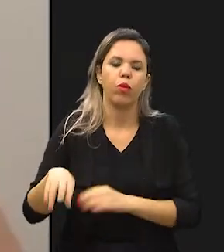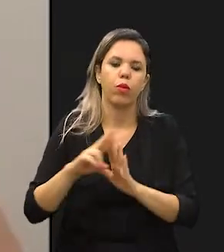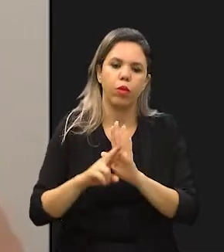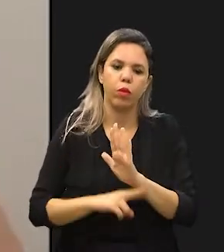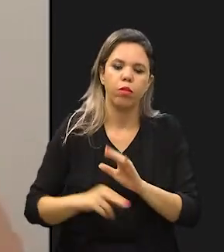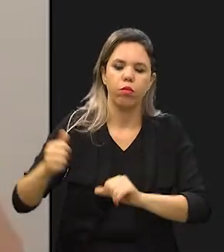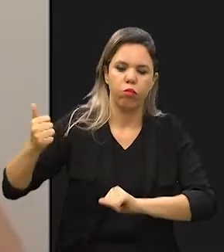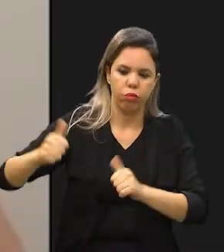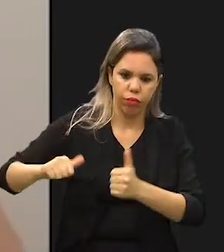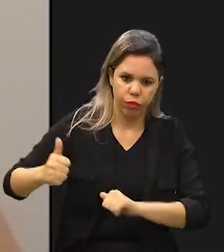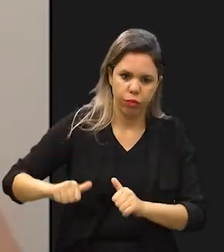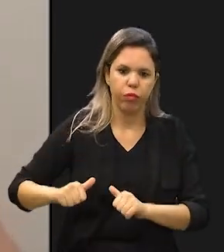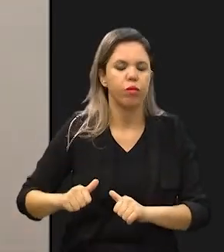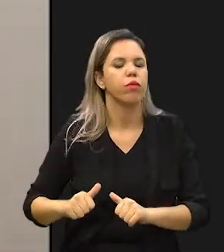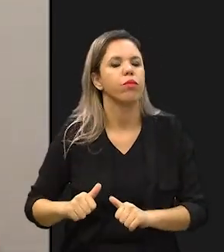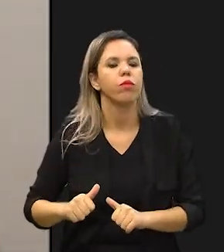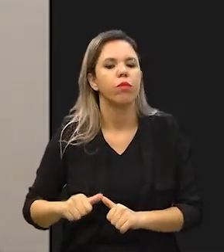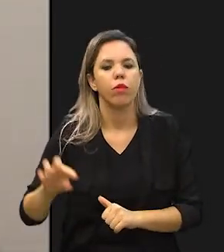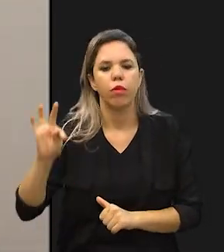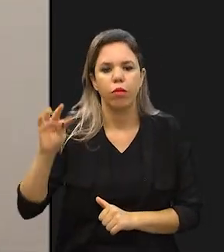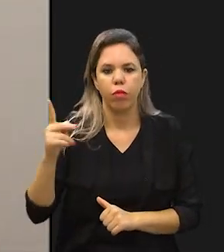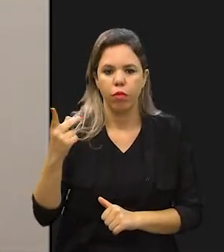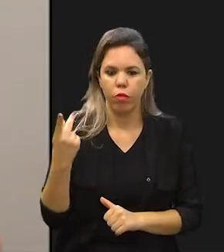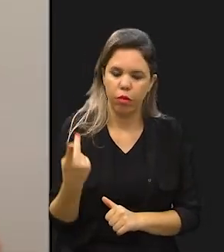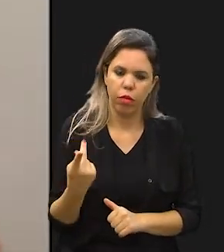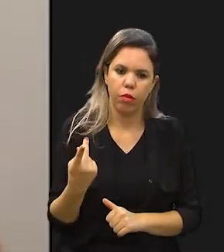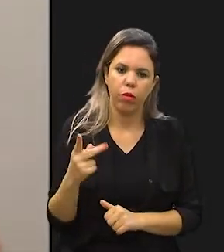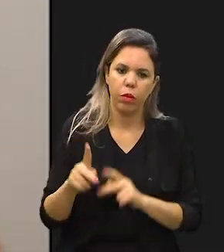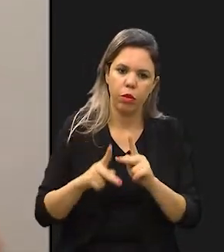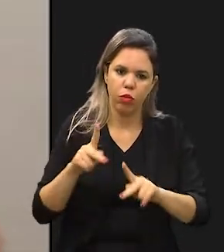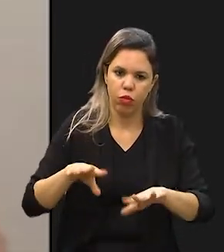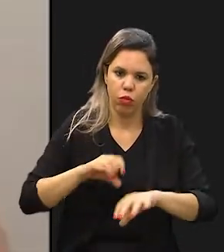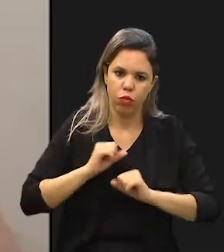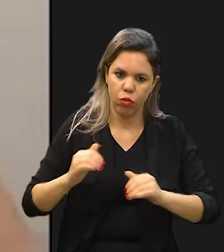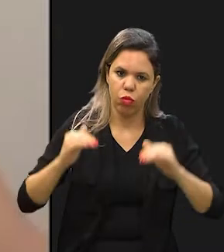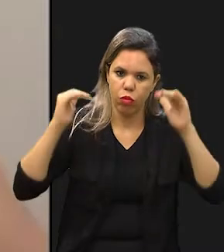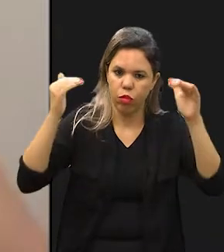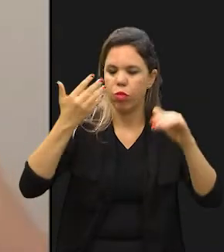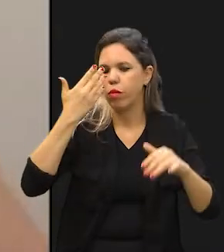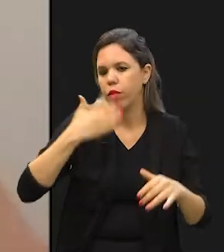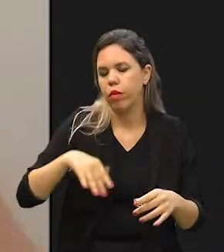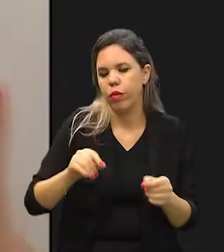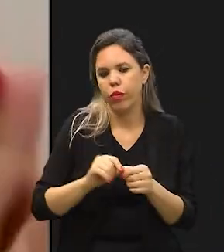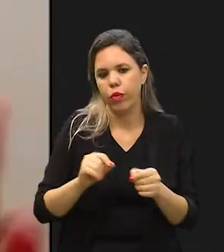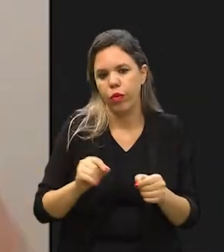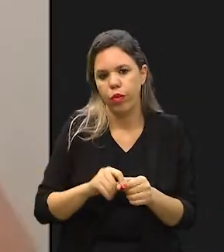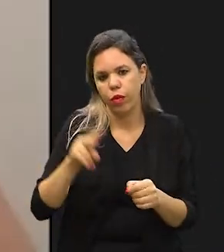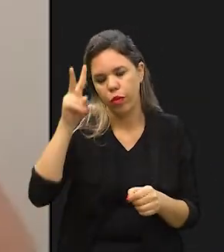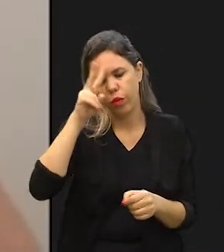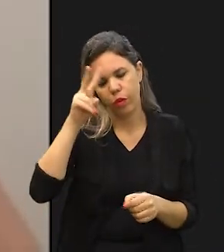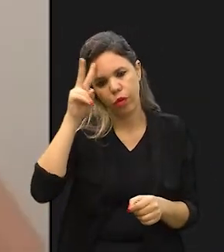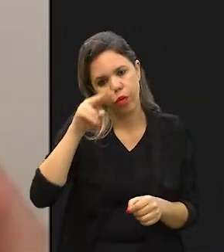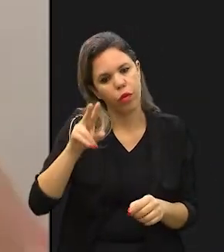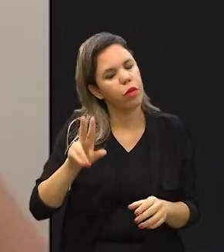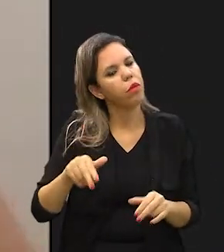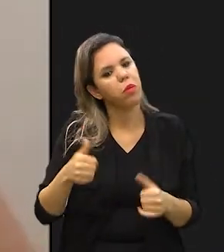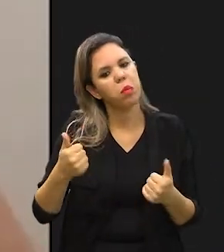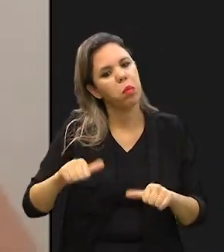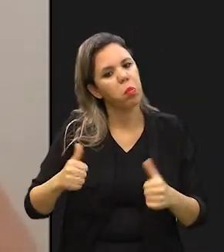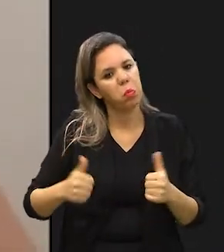de diagnóstico, que é do TDAH que surge no adulto, que é uma criança que você faz todo um histórico, nunca